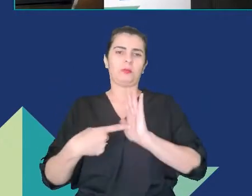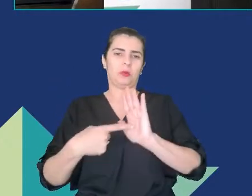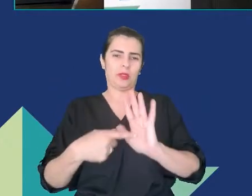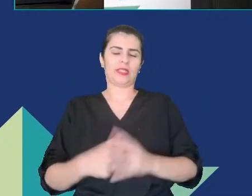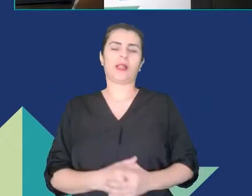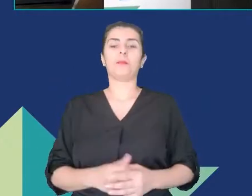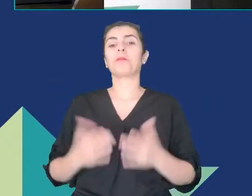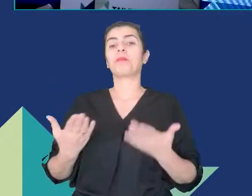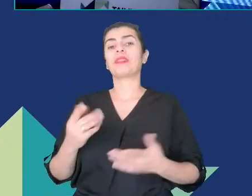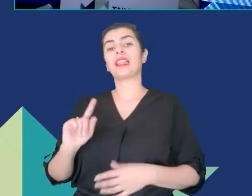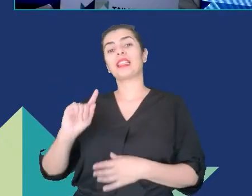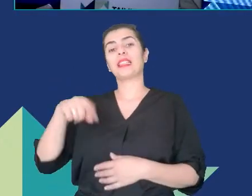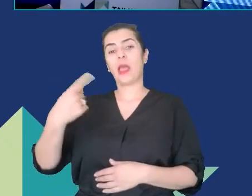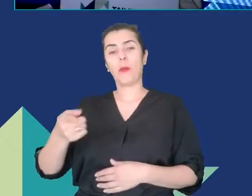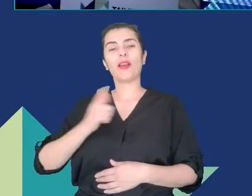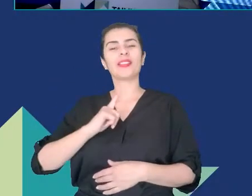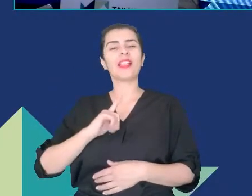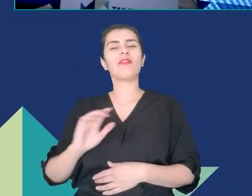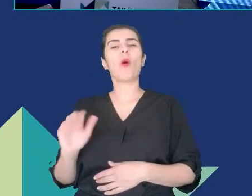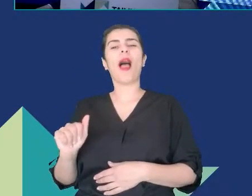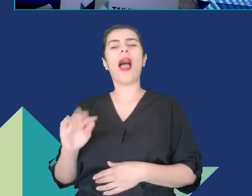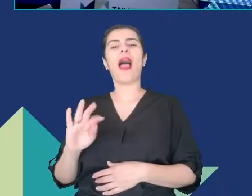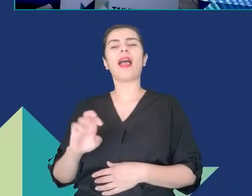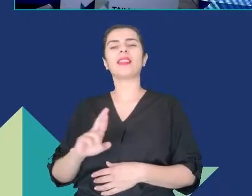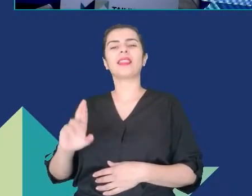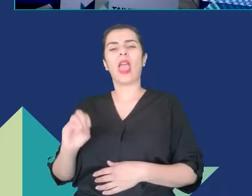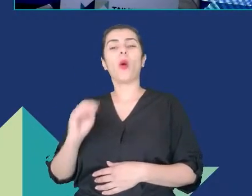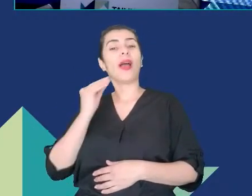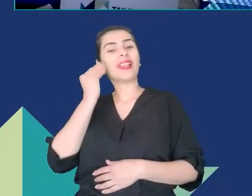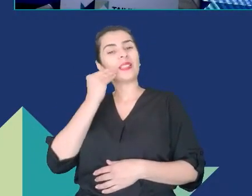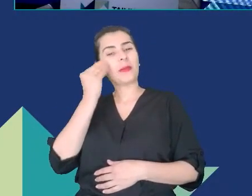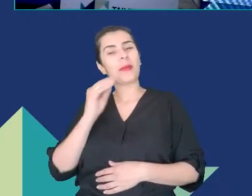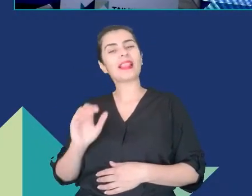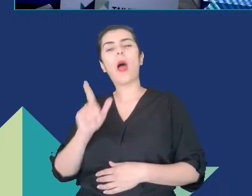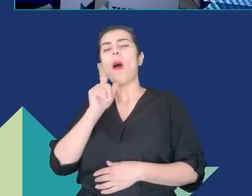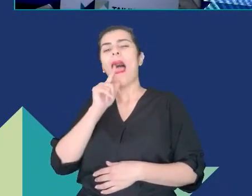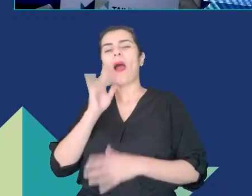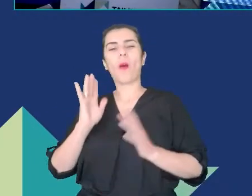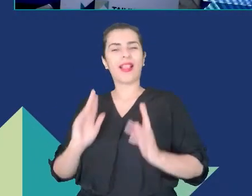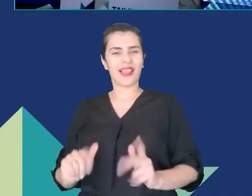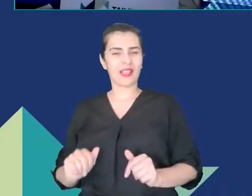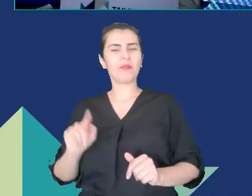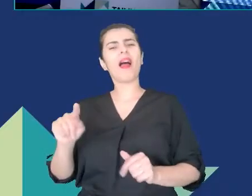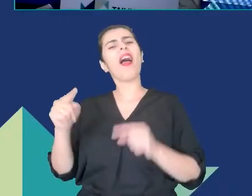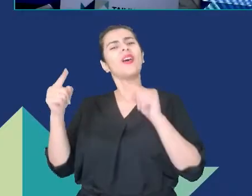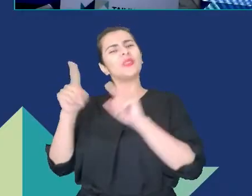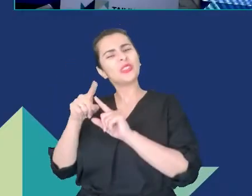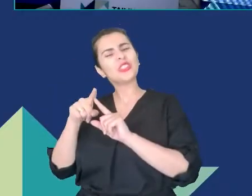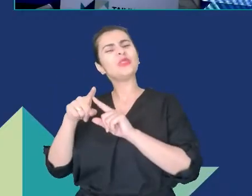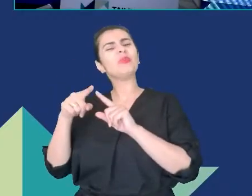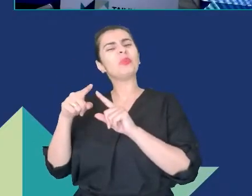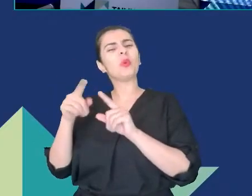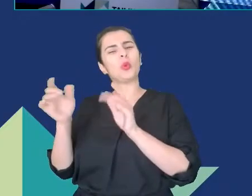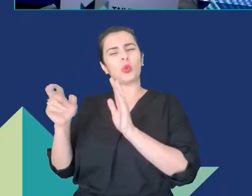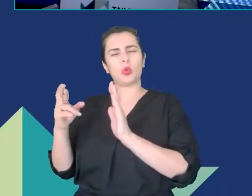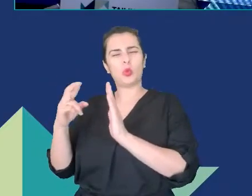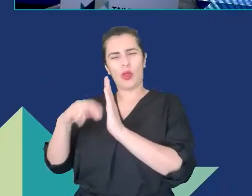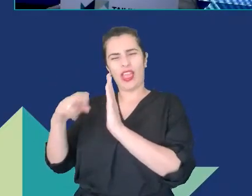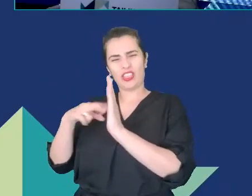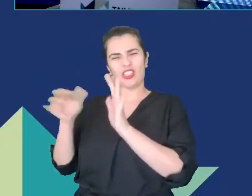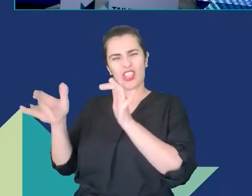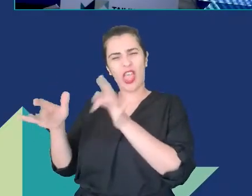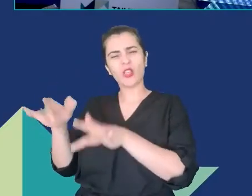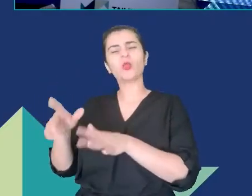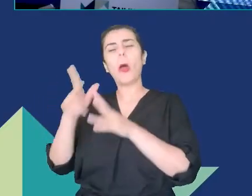teve aí o aterro experimental de Água Limpa, que já é um rejeito bem mais arenoso, muito parecido com o da Samarco, e, em 2024,